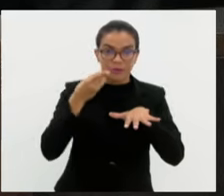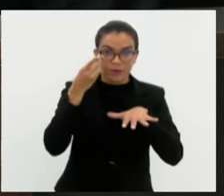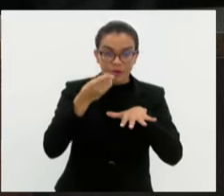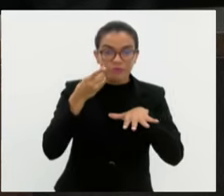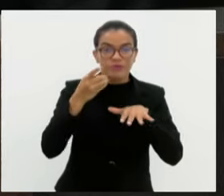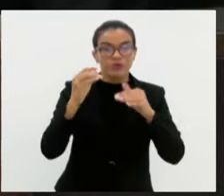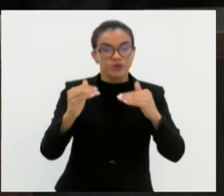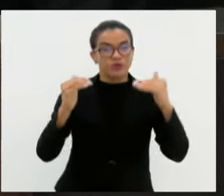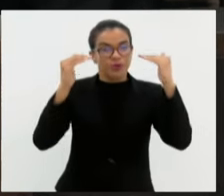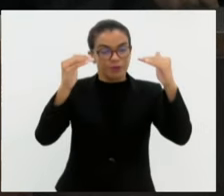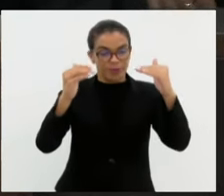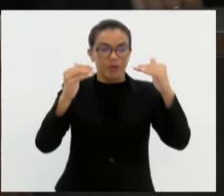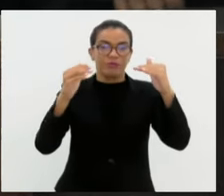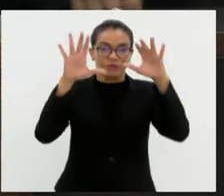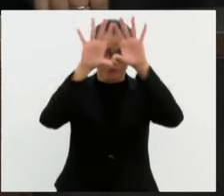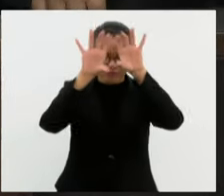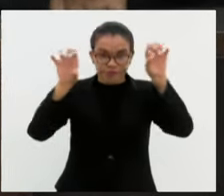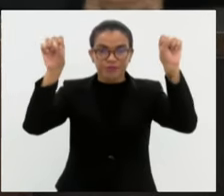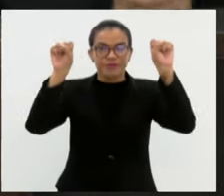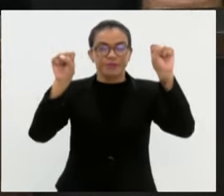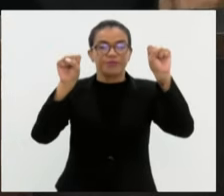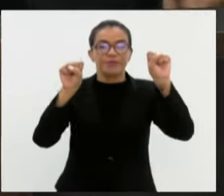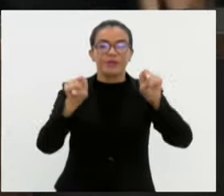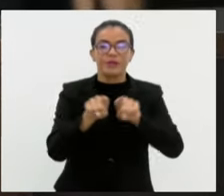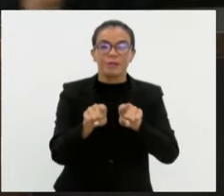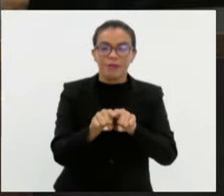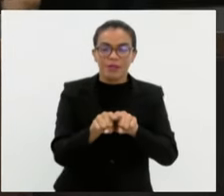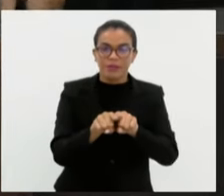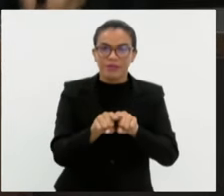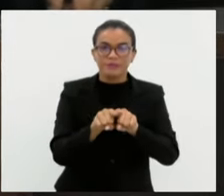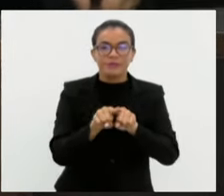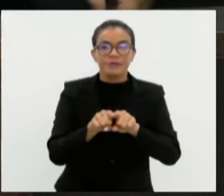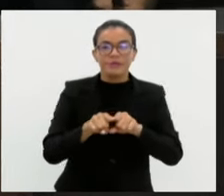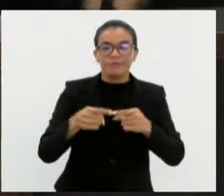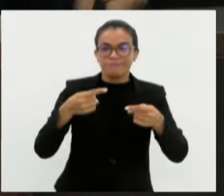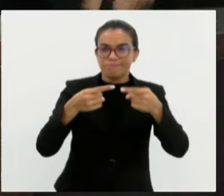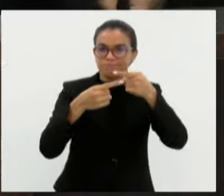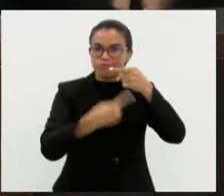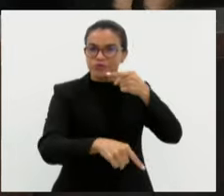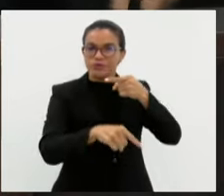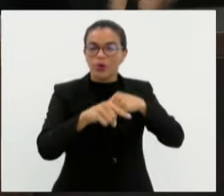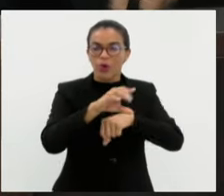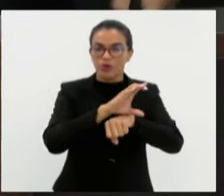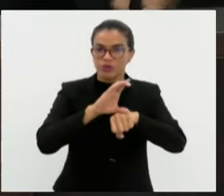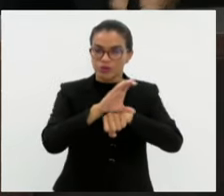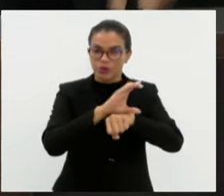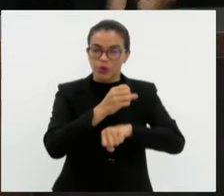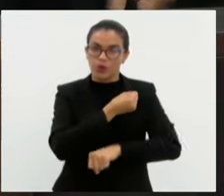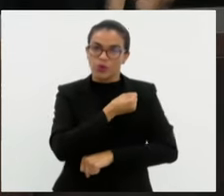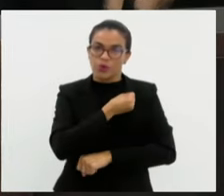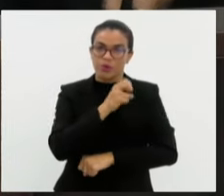Supremo Tribunal Federal na ação direita de inconstitucionalidade no número